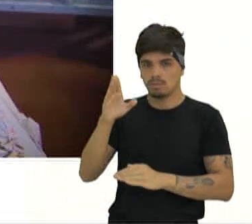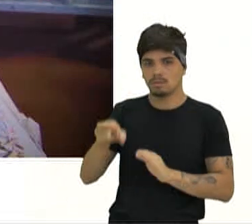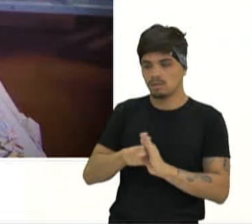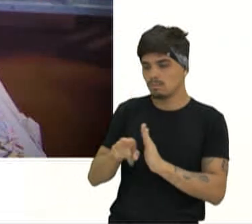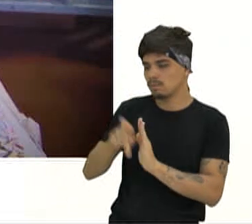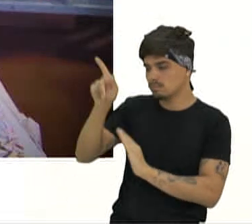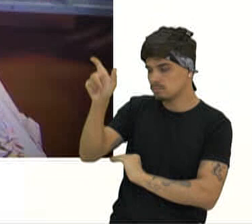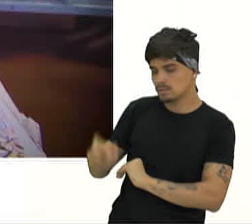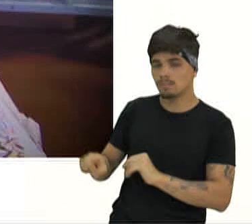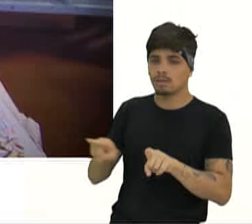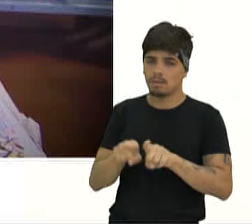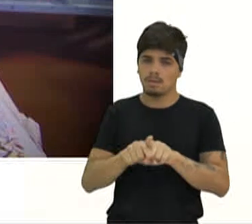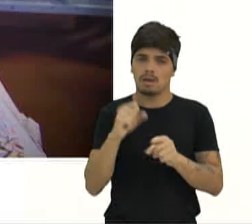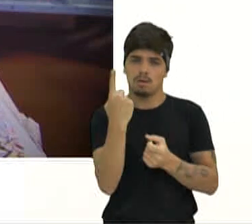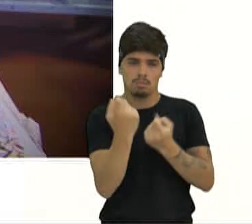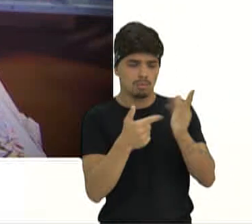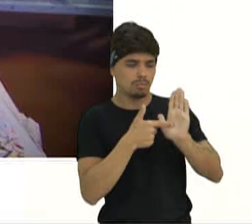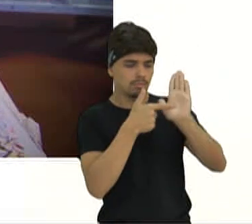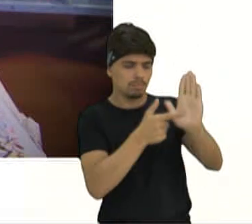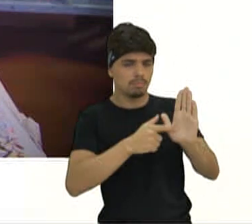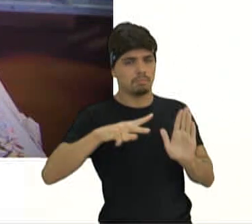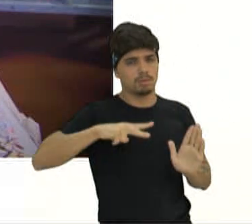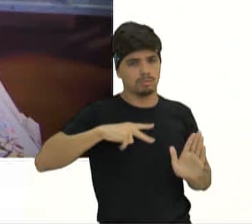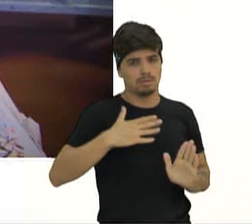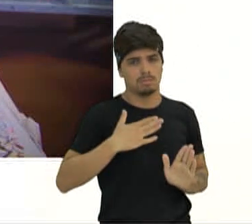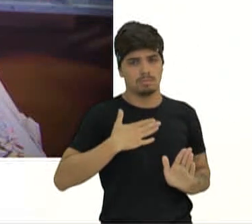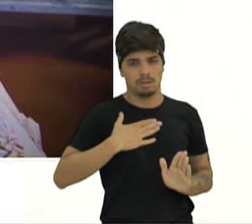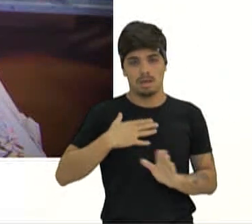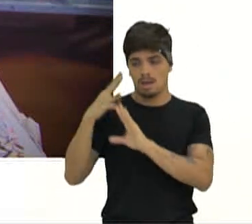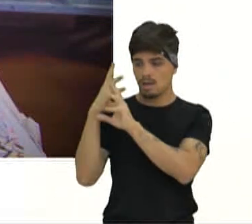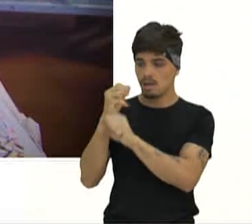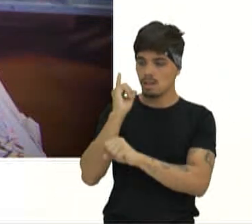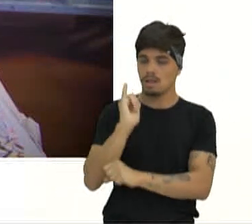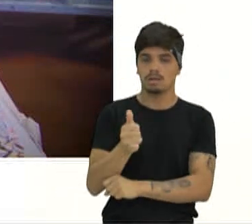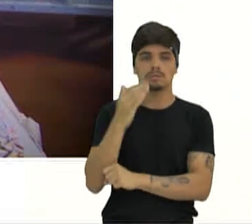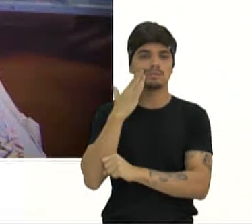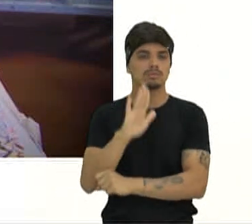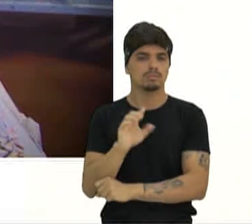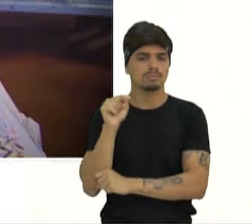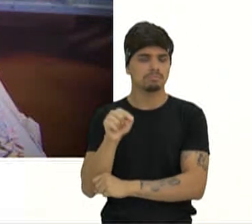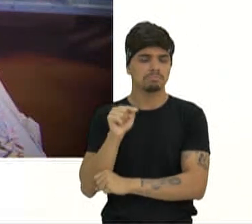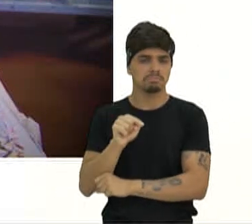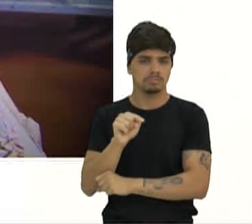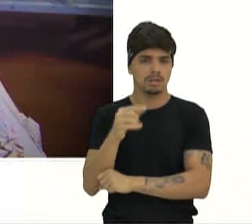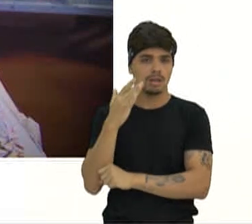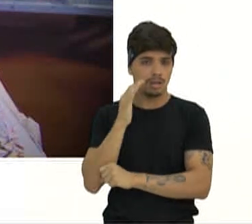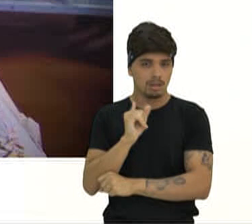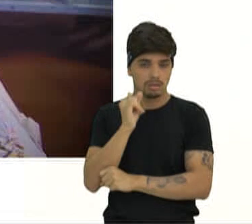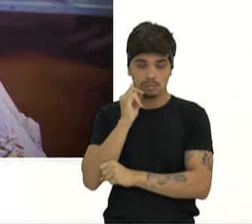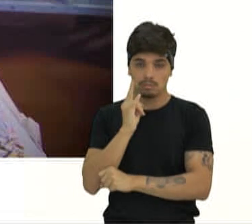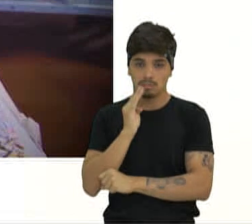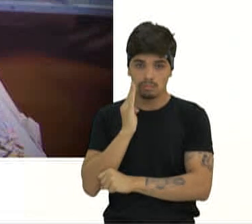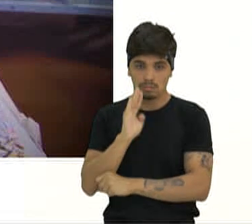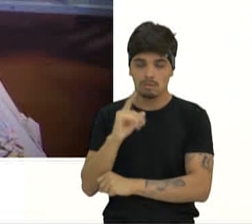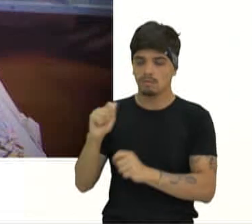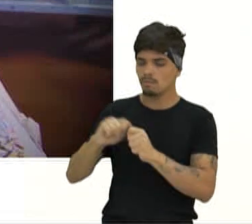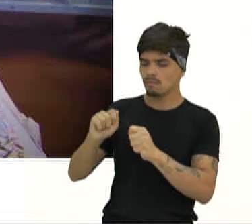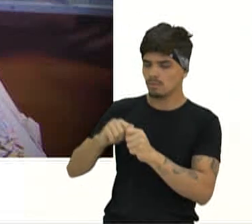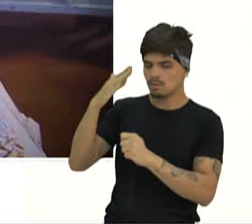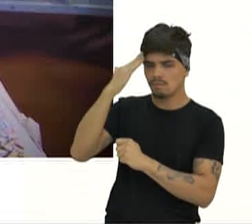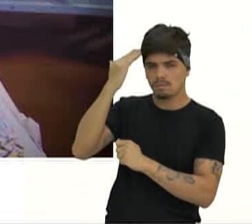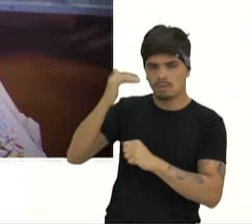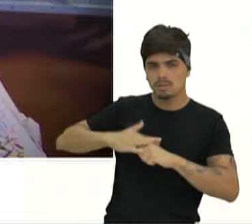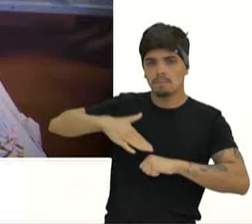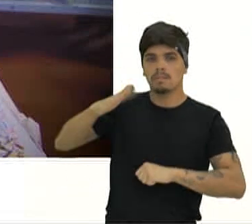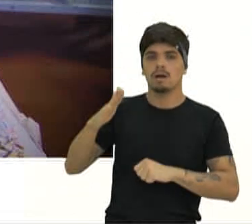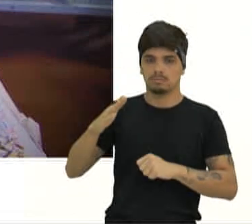algumas publicações individuais minhas como por exemplo a relatos azuis né que elas azuis que a publicação que eu fiz que mais fez